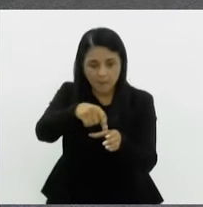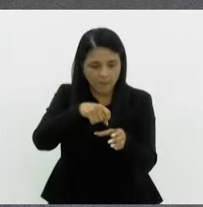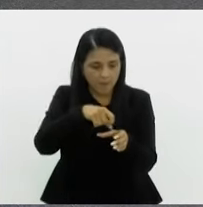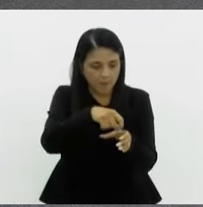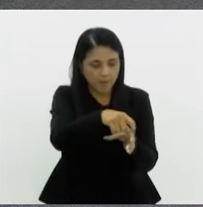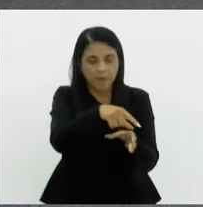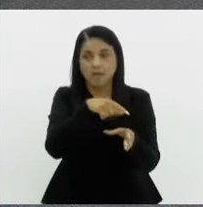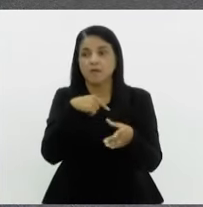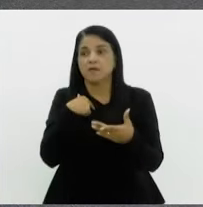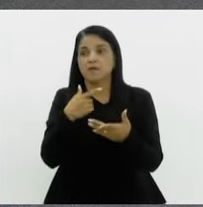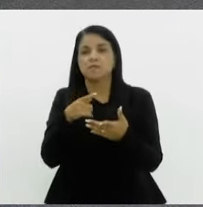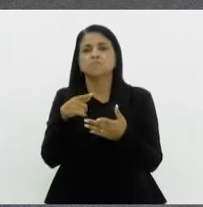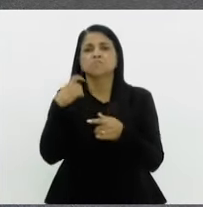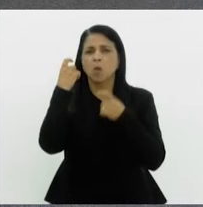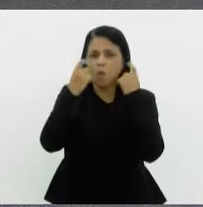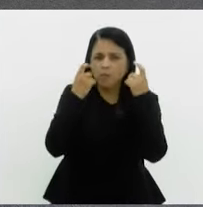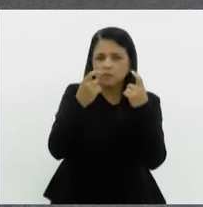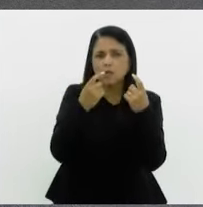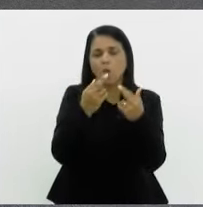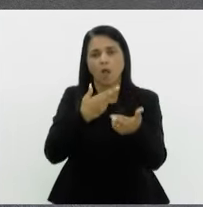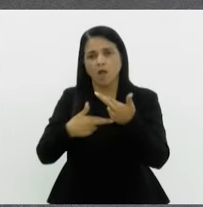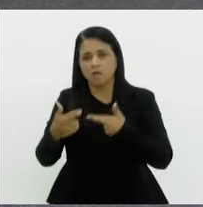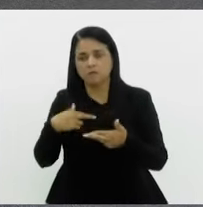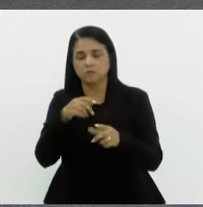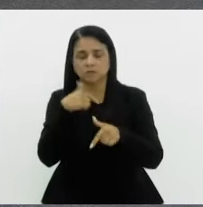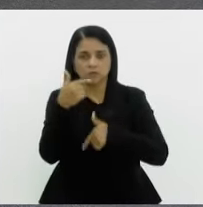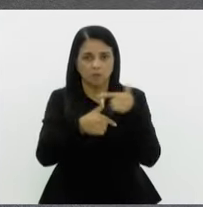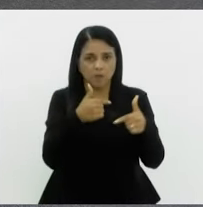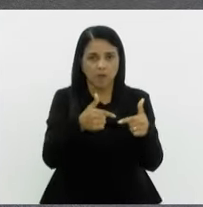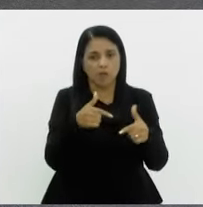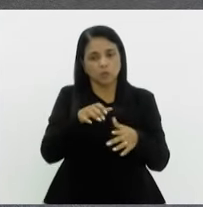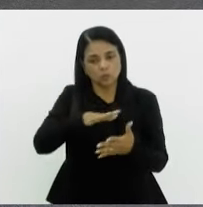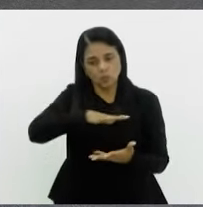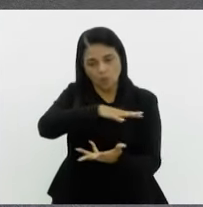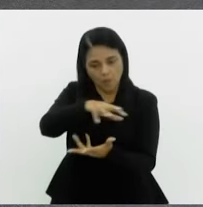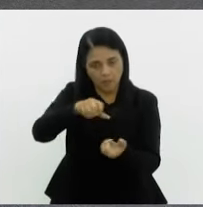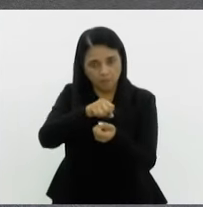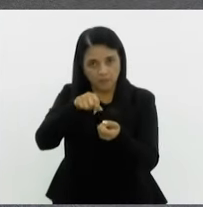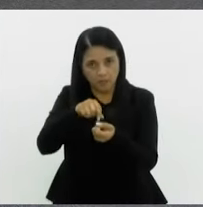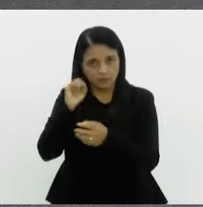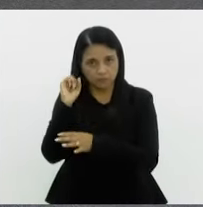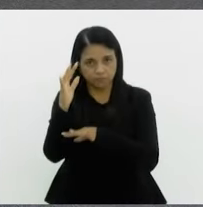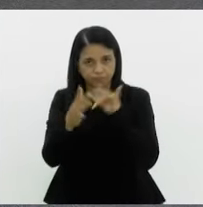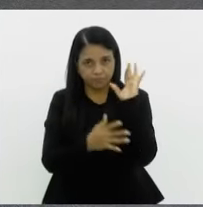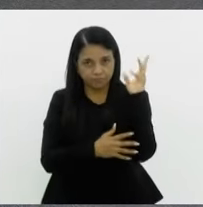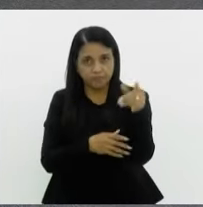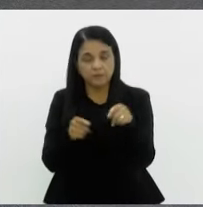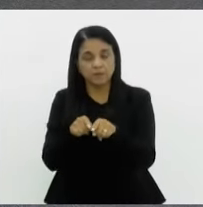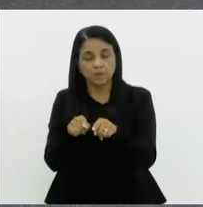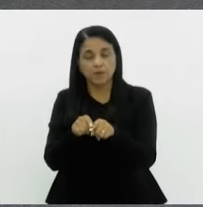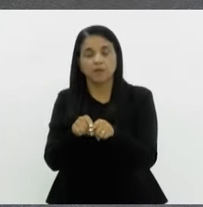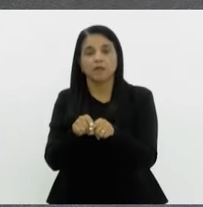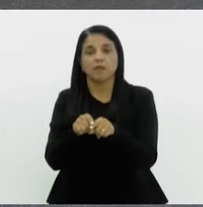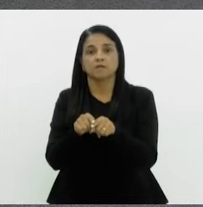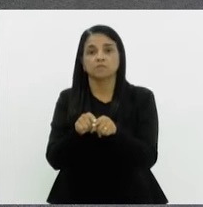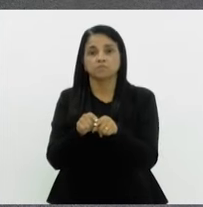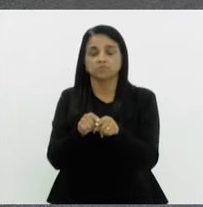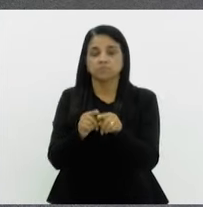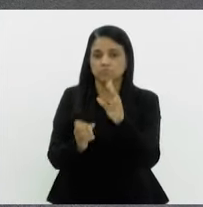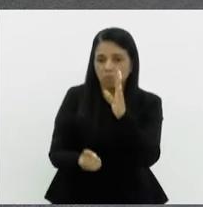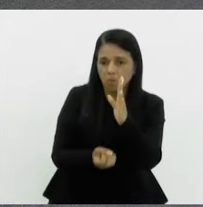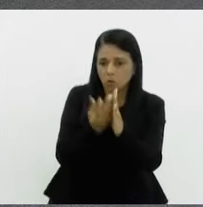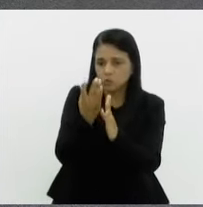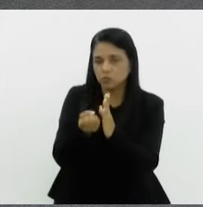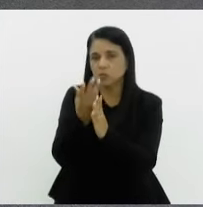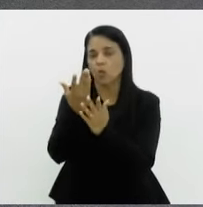com as relações de trabalho, com o meio ambiente e com uma produção limpa,